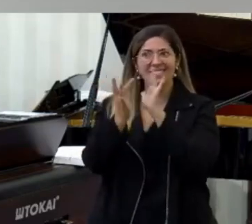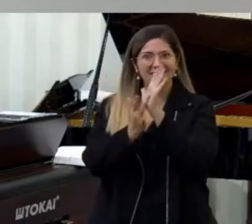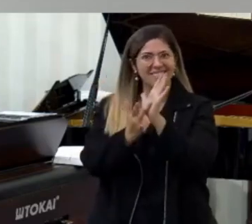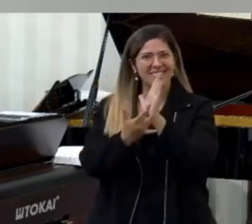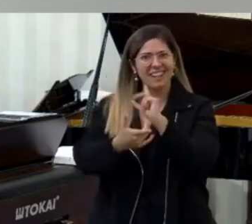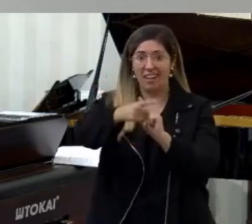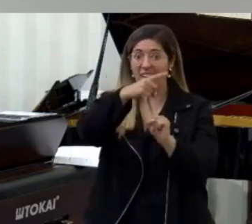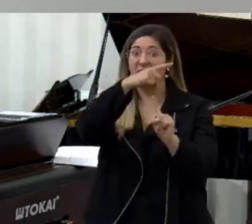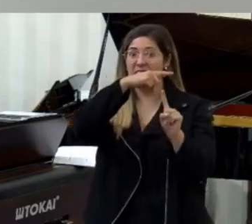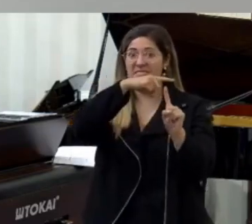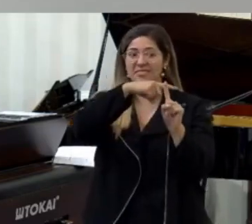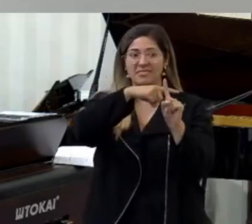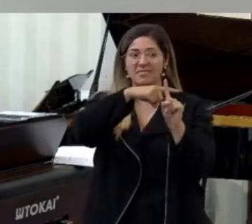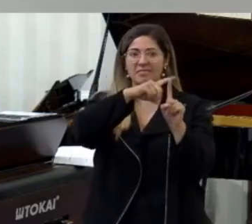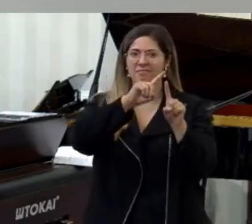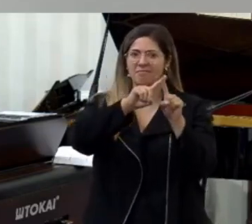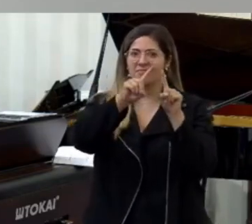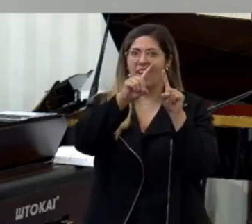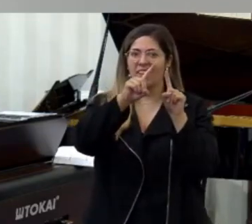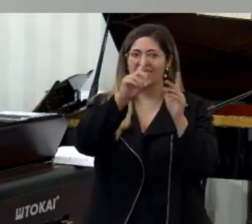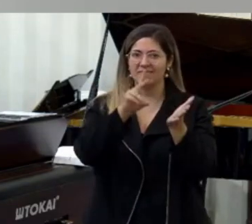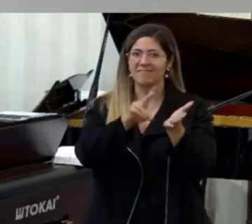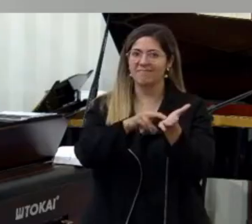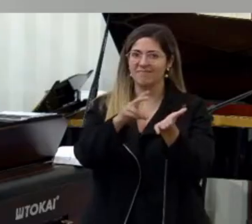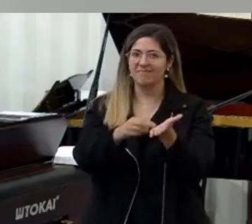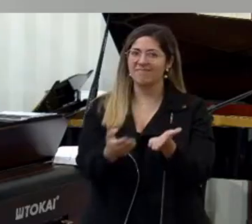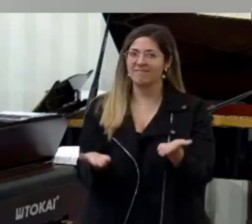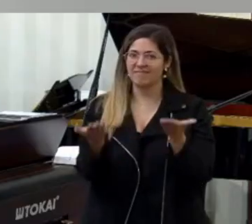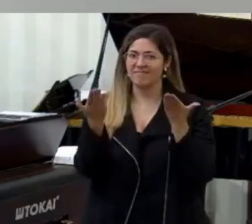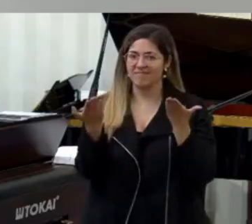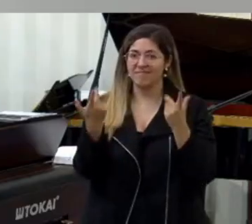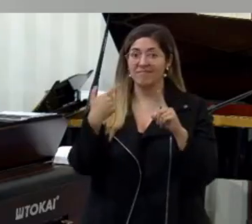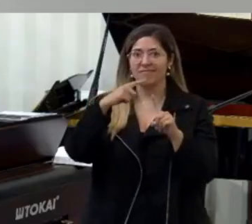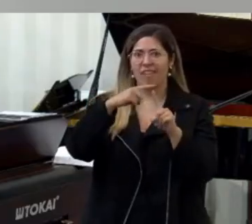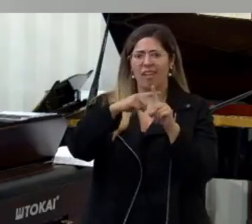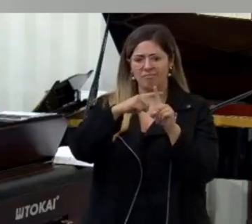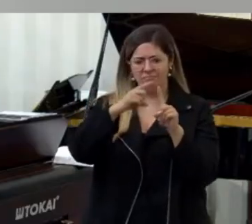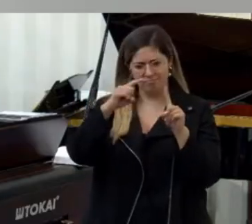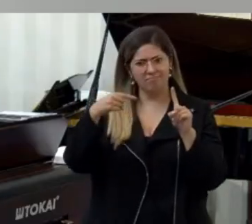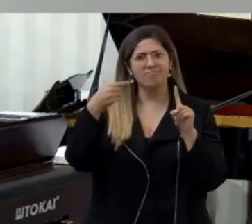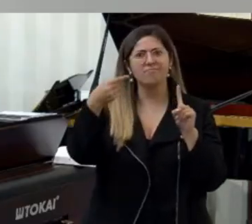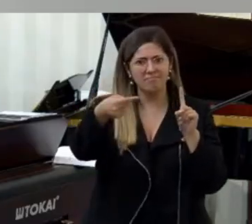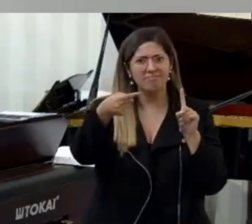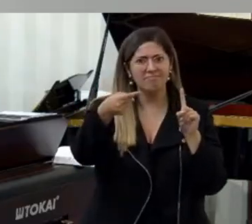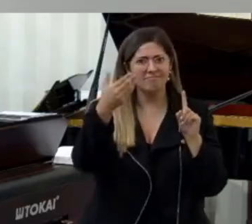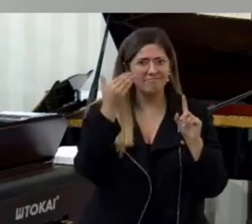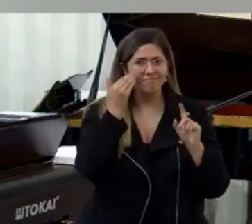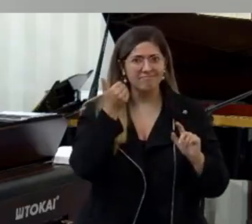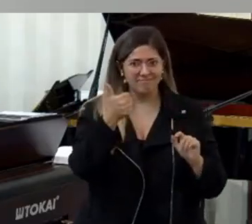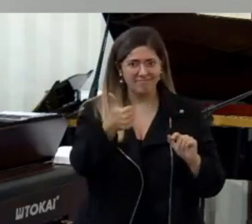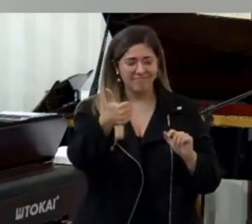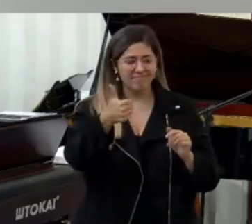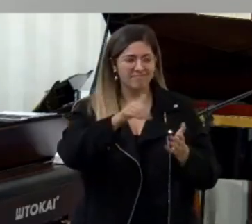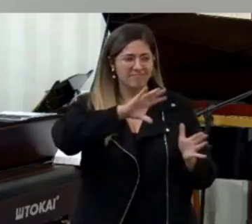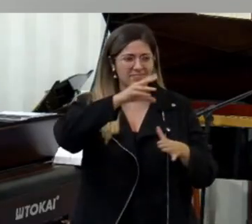uma cruz, e depois também da cruz. Me permitam a licença